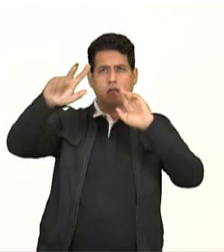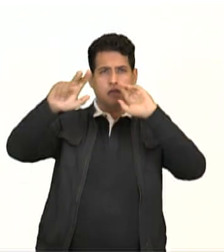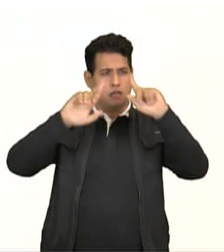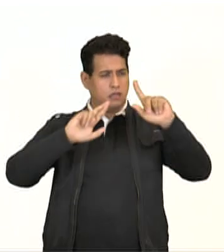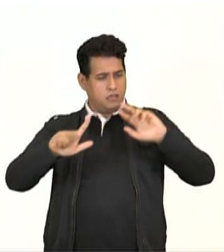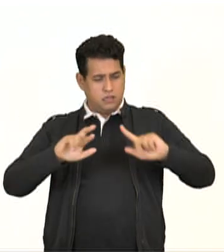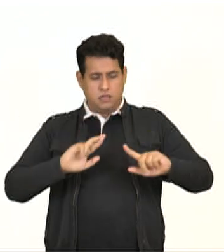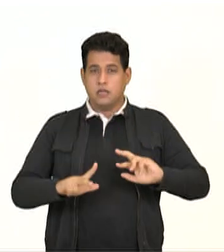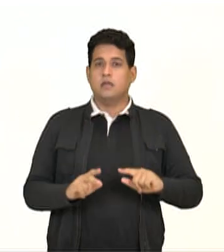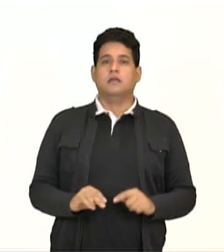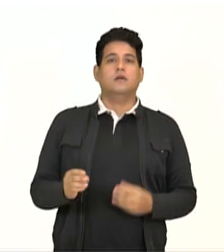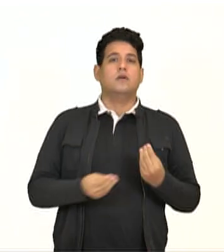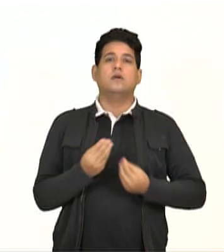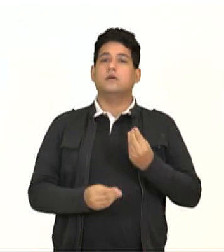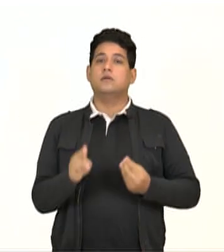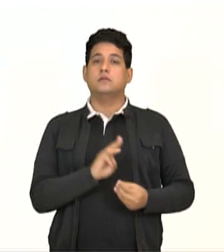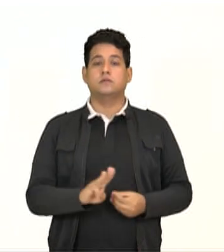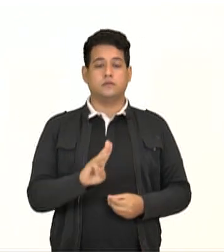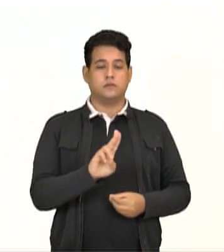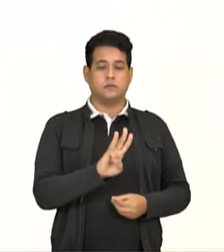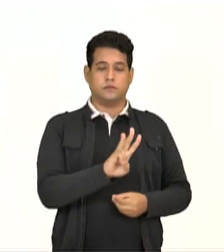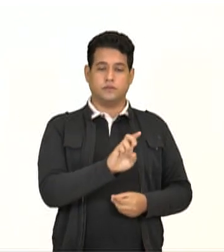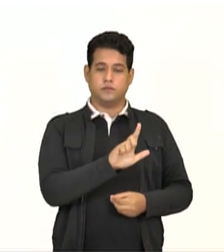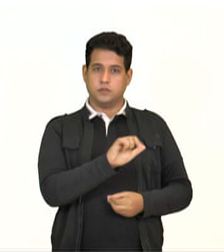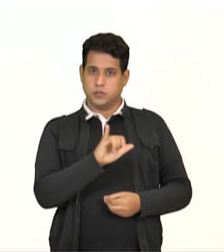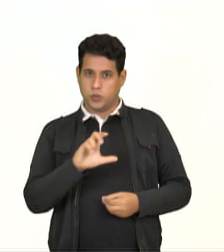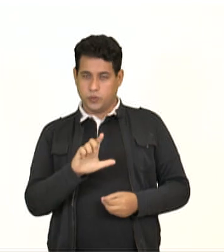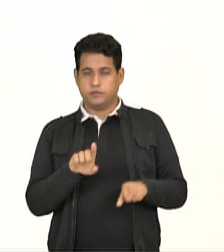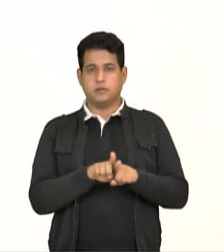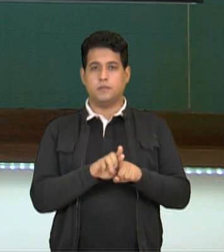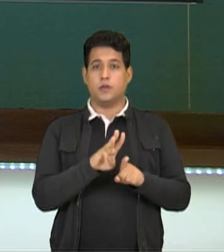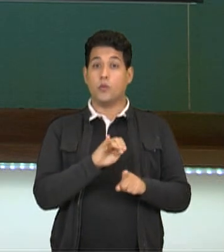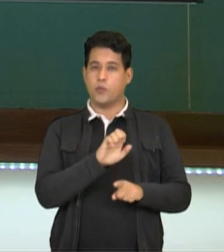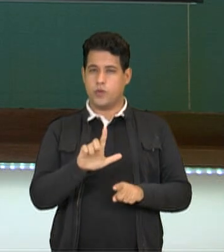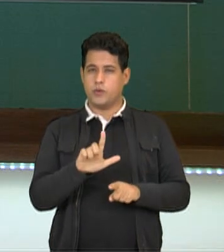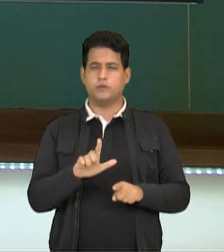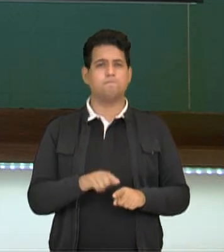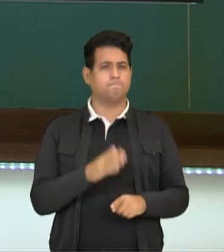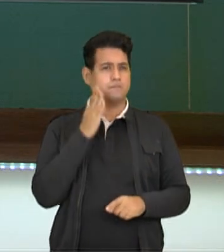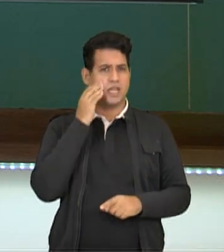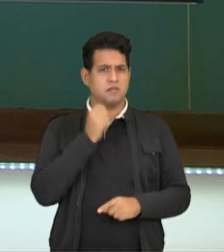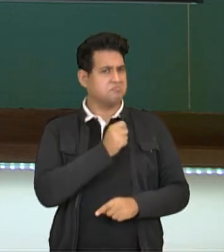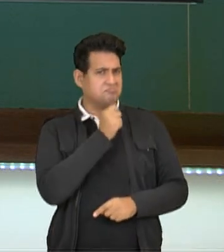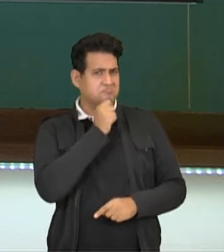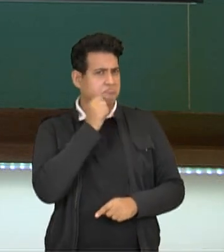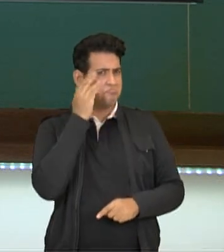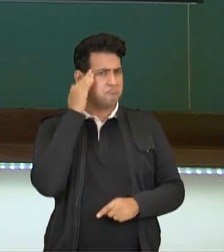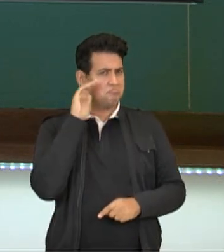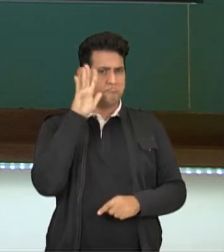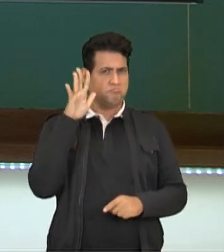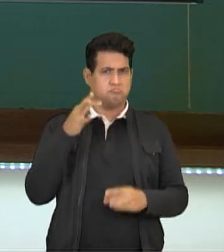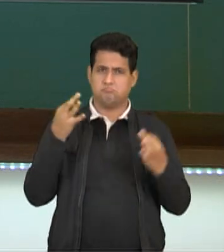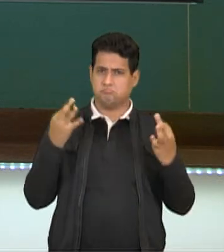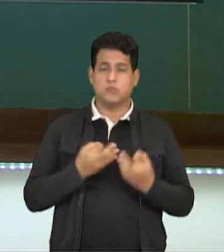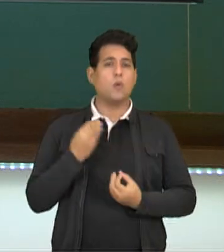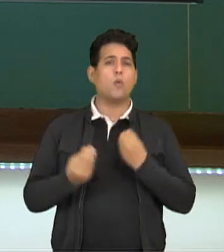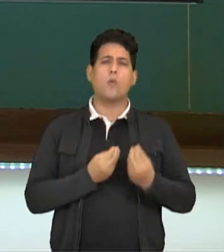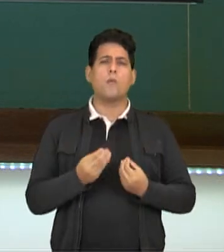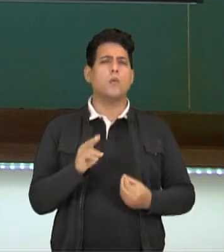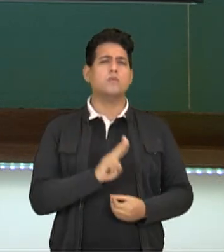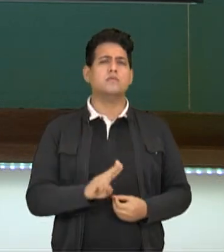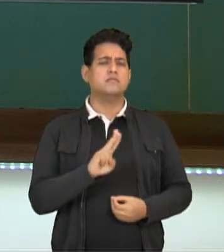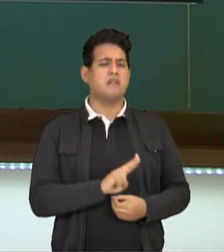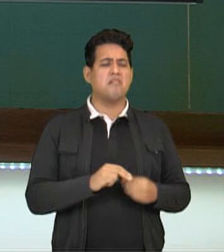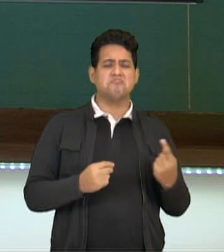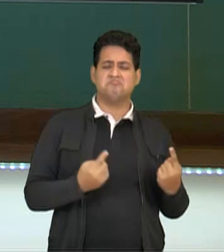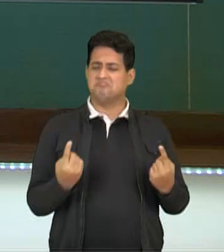as situações de uso de will e going to? Bom, se você ainda não entendeu muito bem quando deve usar uma e